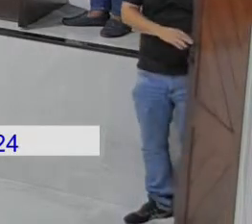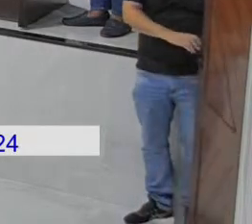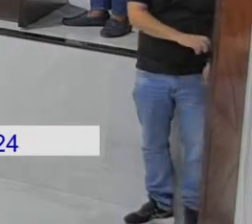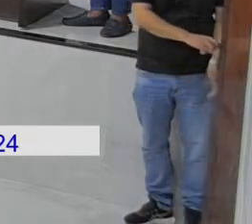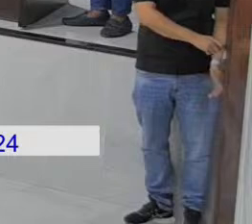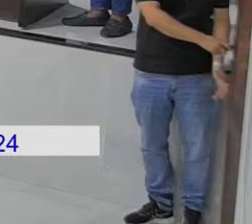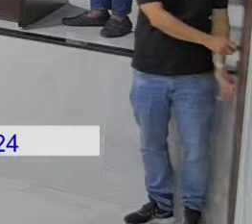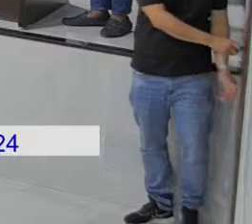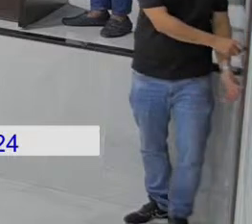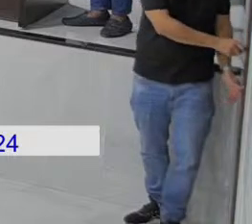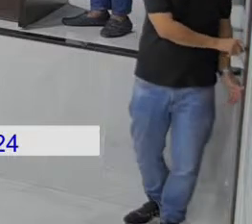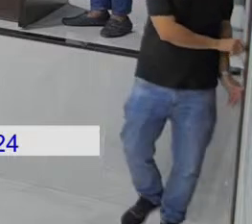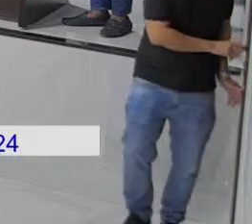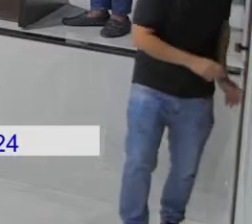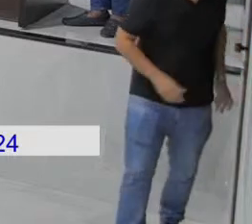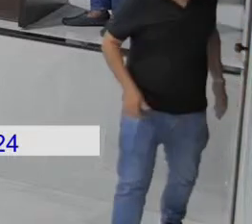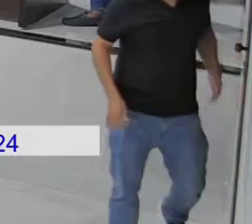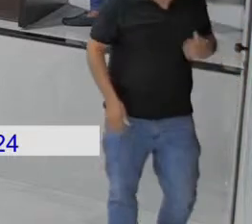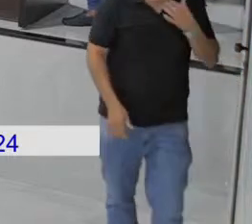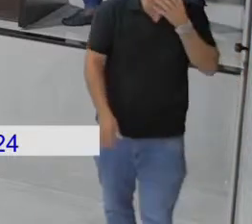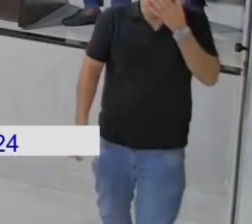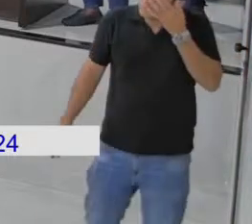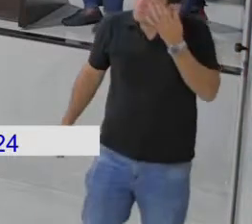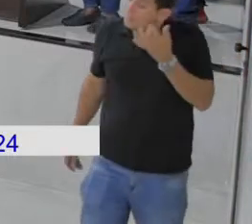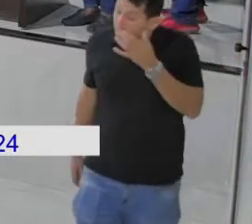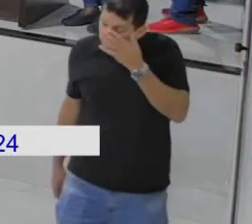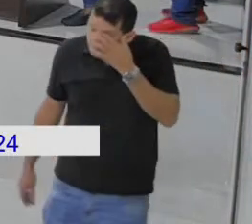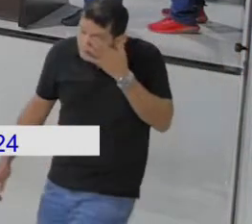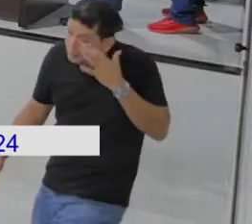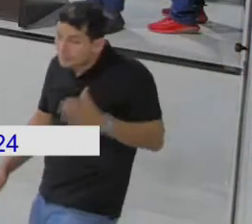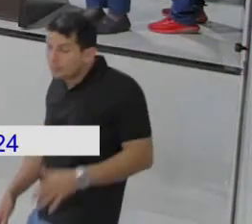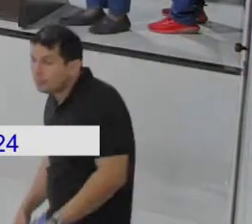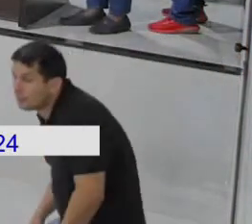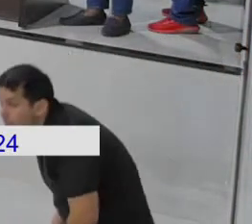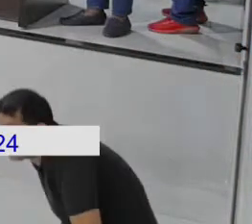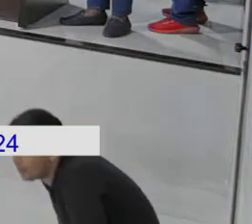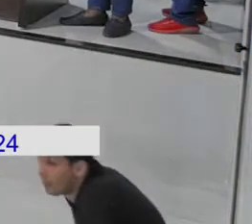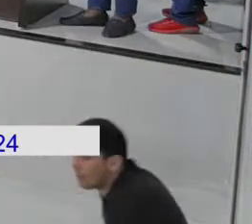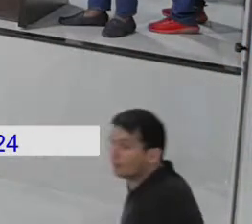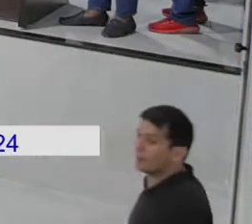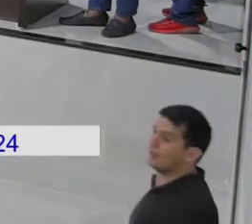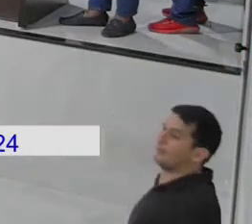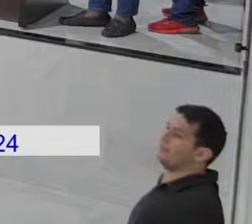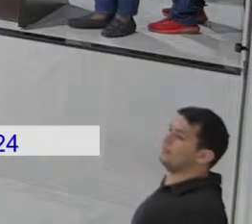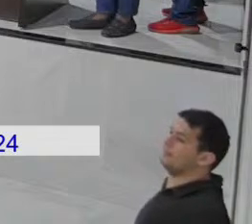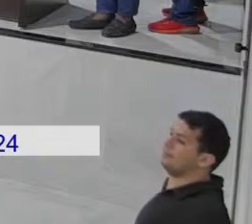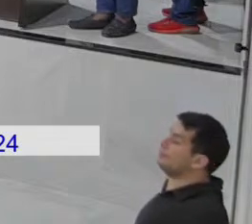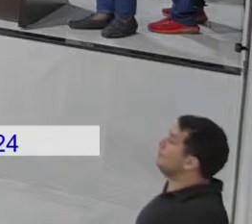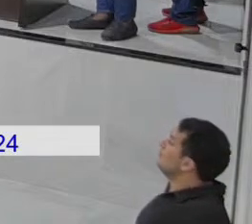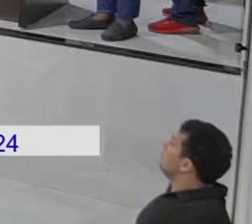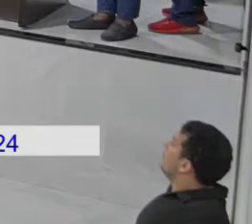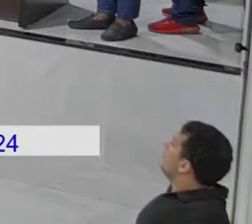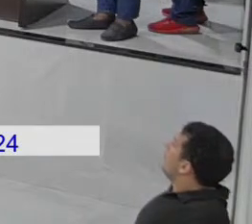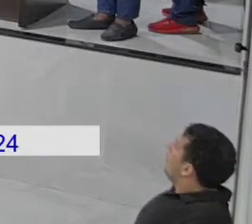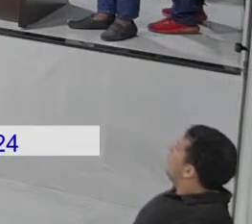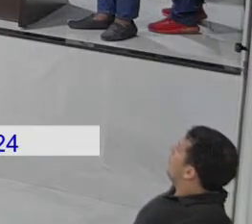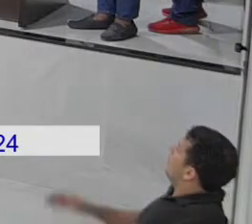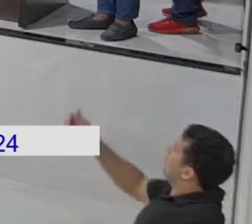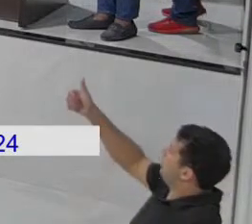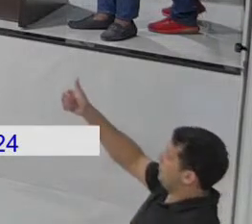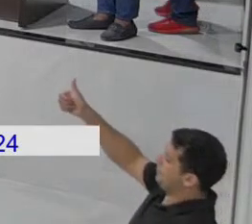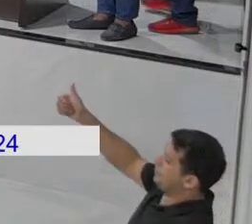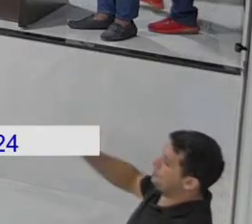do município. O prefeito municipal de Pinheiro, João Luciano, no uso das